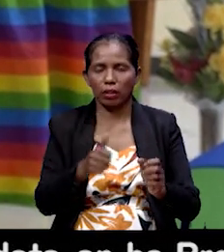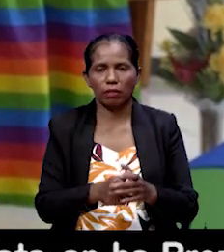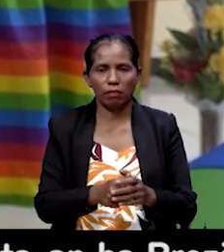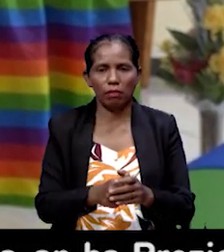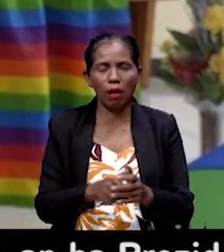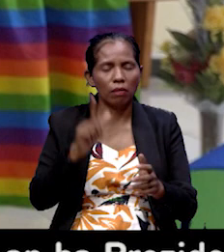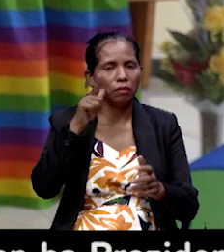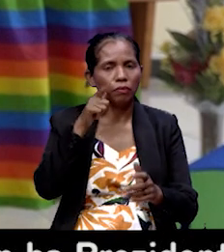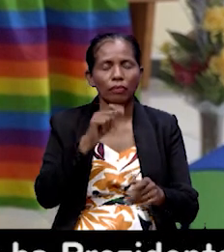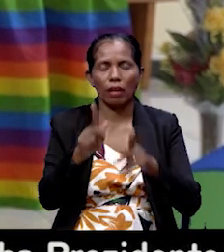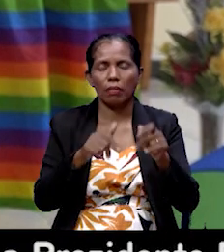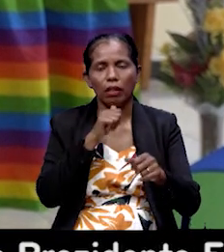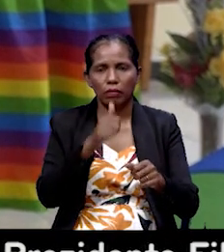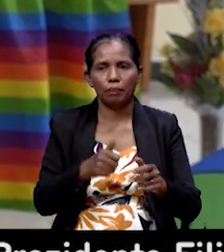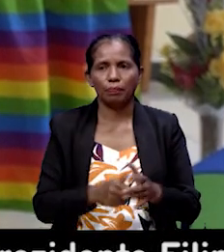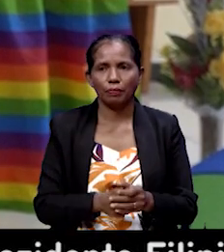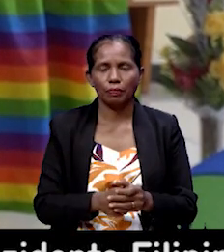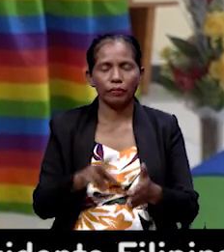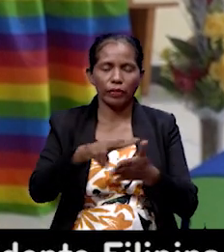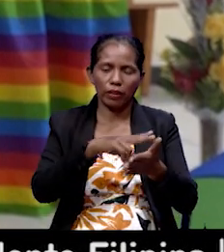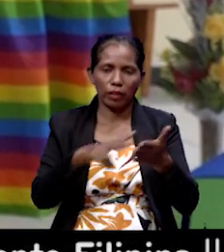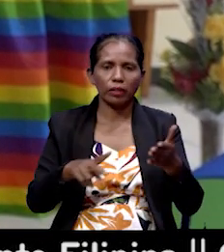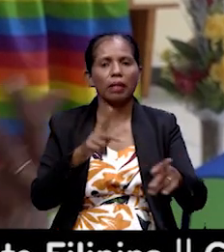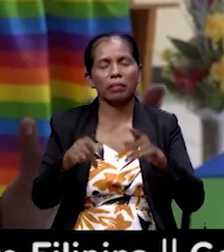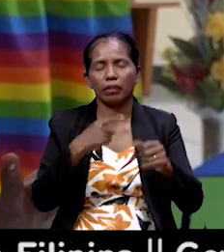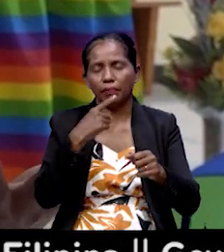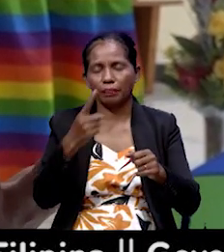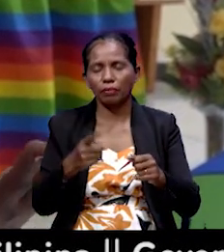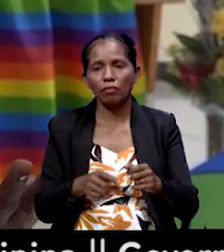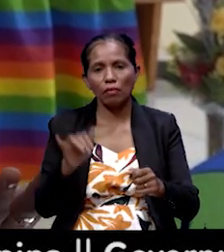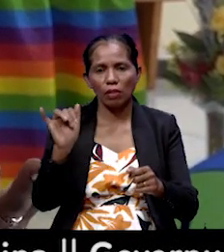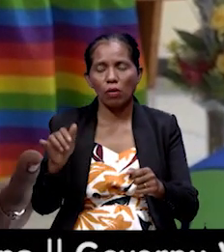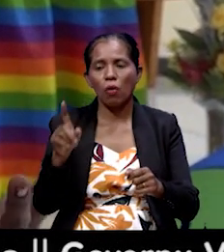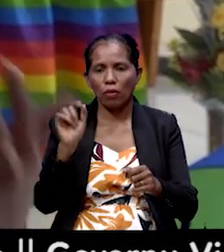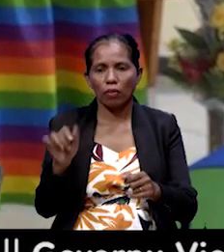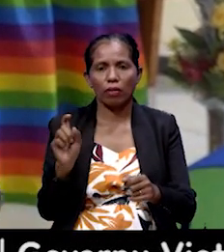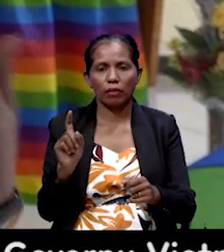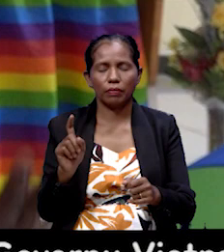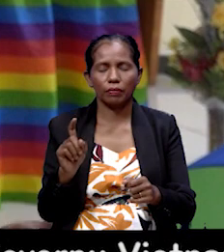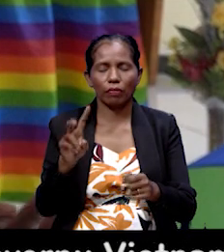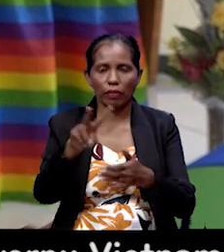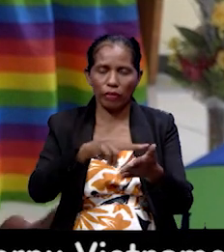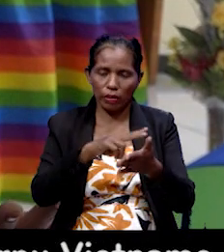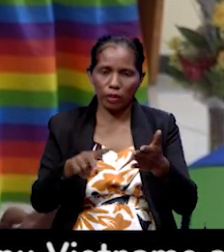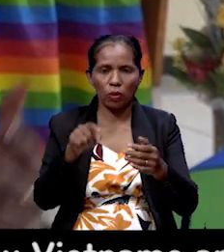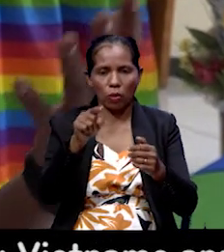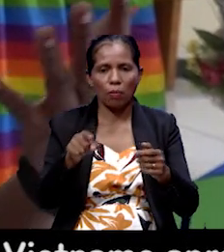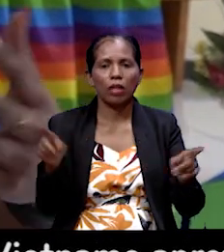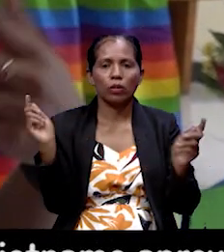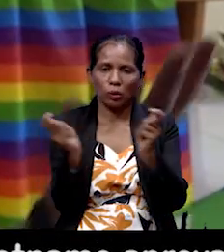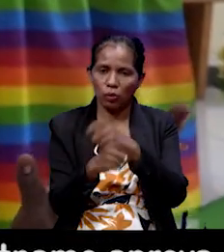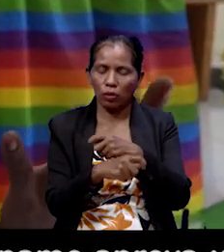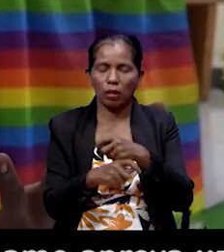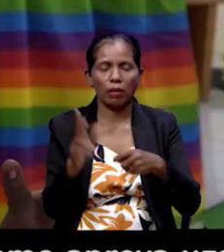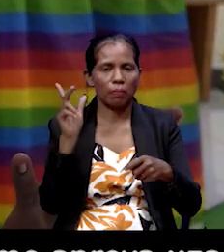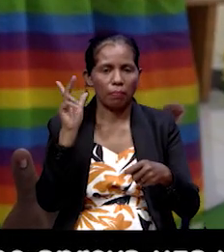kondo violencia asuru komunidade LGBT ema normaliza dihang omerese hetan violencia tamba o maktau o nehang hanesang ne tamba se